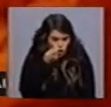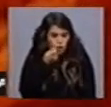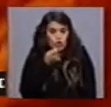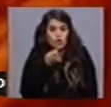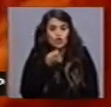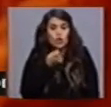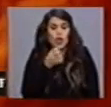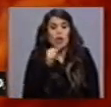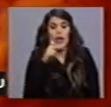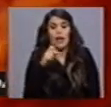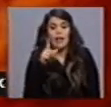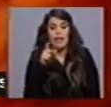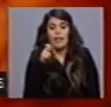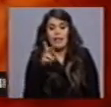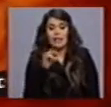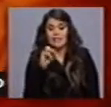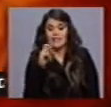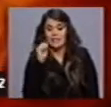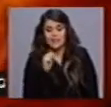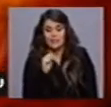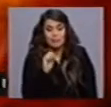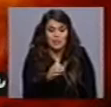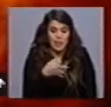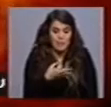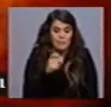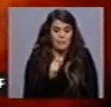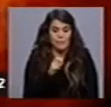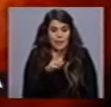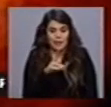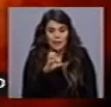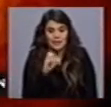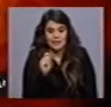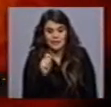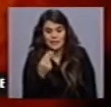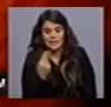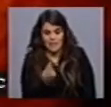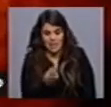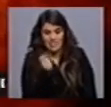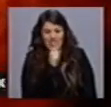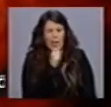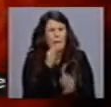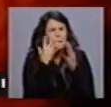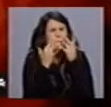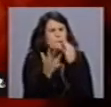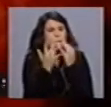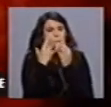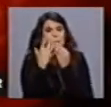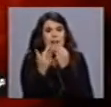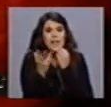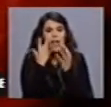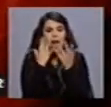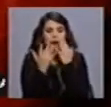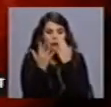galáxias de Perseu. E quando falamos em enxames de galáxias, a zona mais brilhante que nós conseguimos captar, nós não, já vou explicar